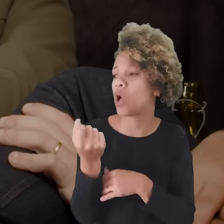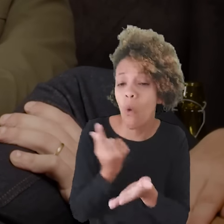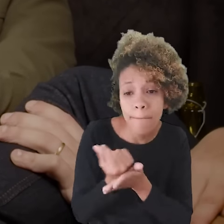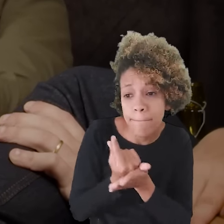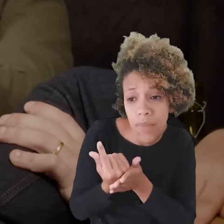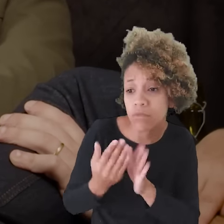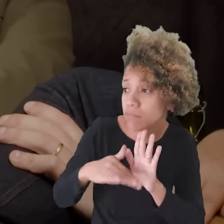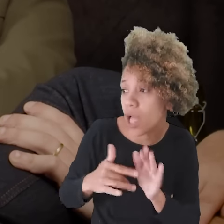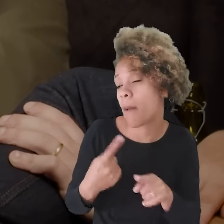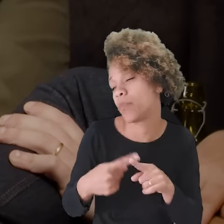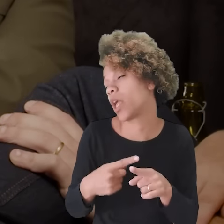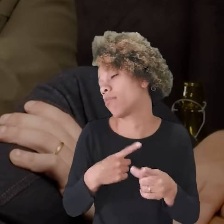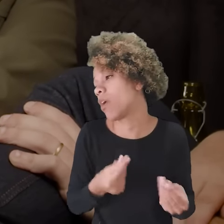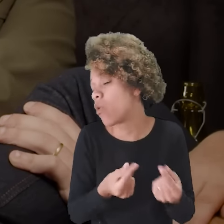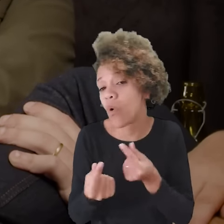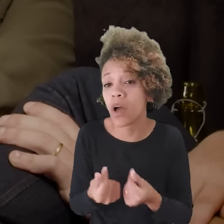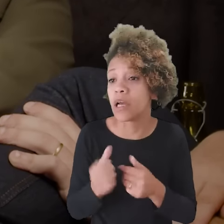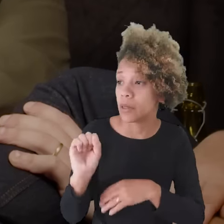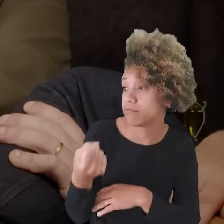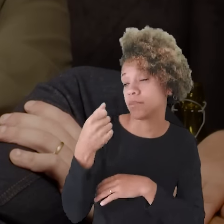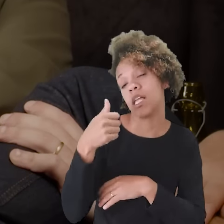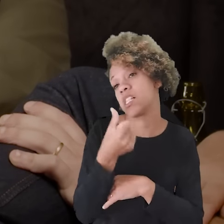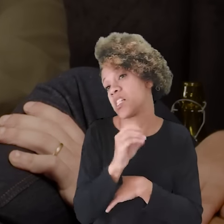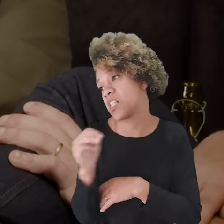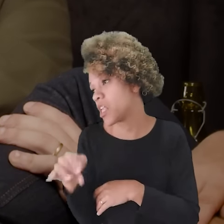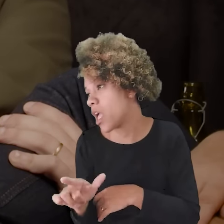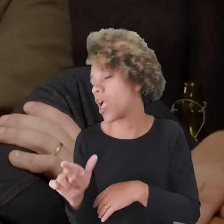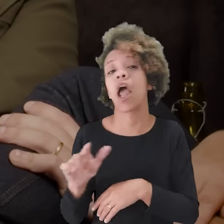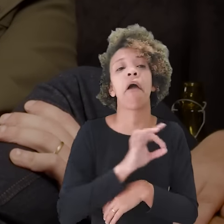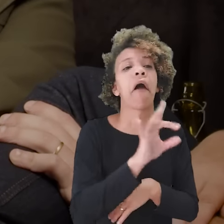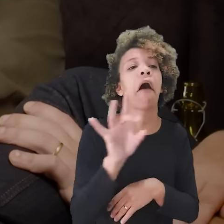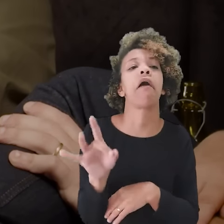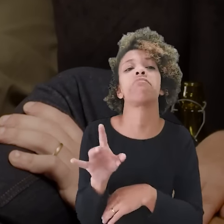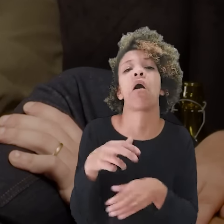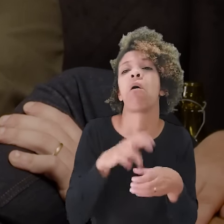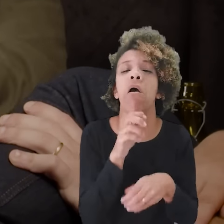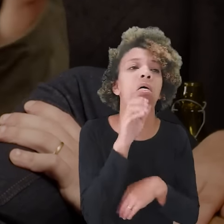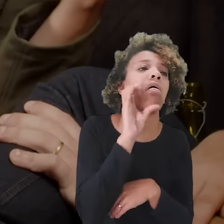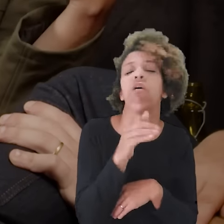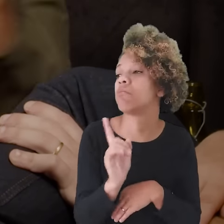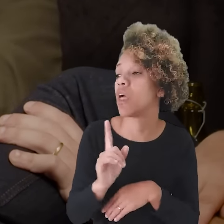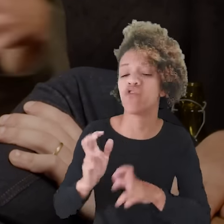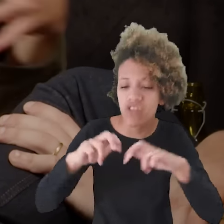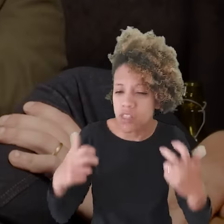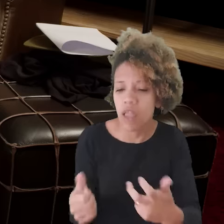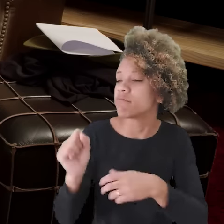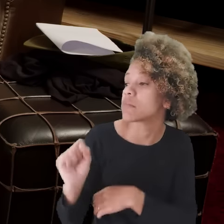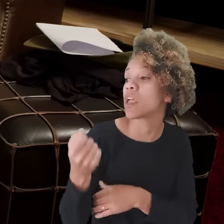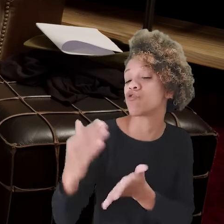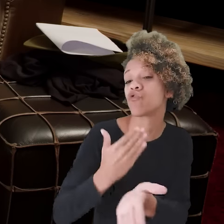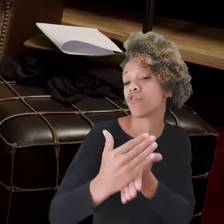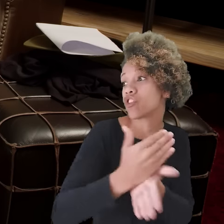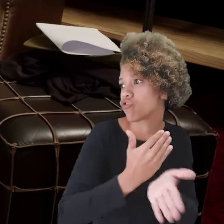preço acessível porque tem muito camarão lá e a gente bebe garrafa de 600 a gente não tem essa onda de cada um com a sua long neck tá ligado a gente gosta de sentar